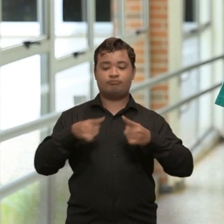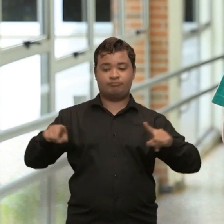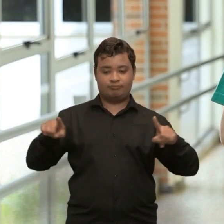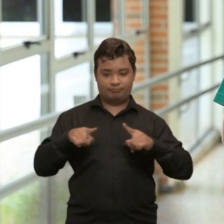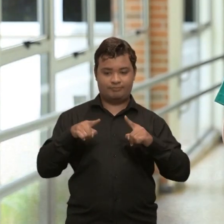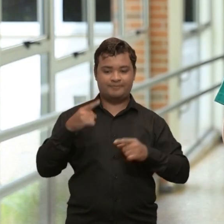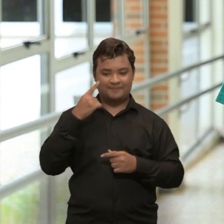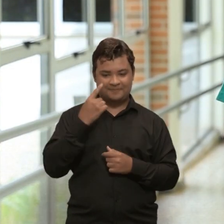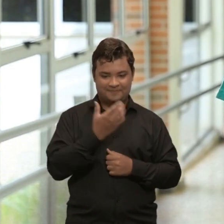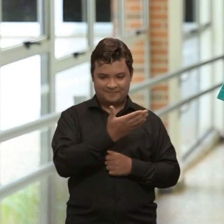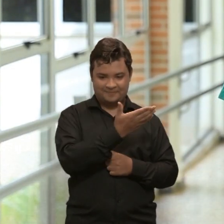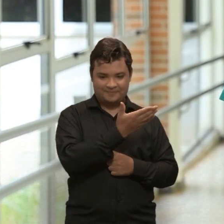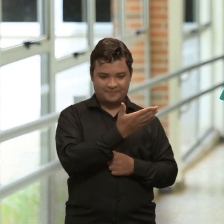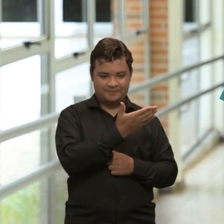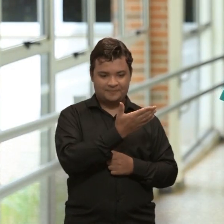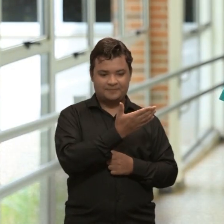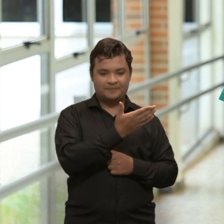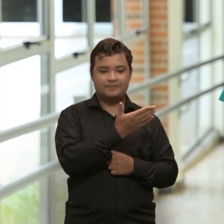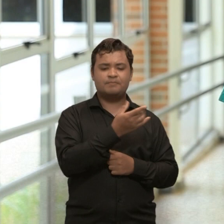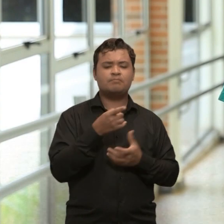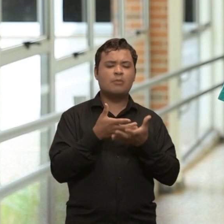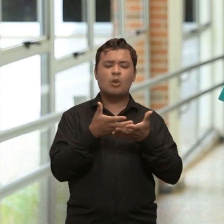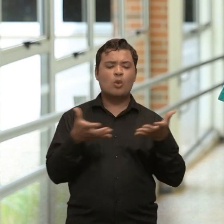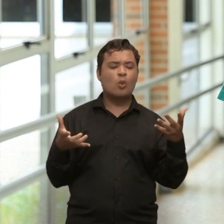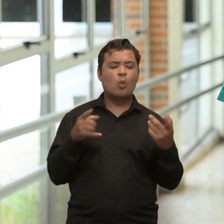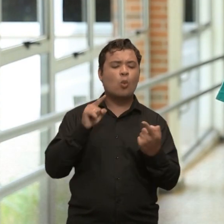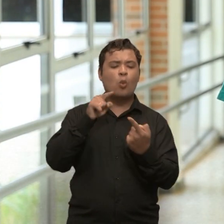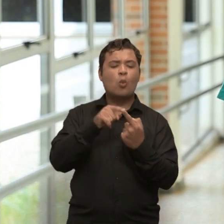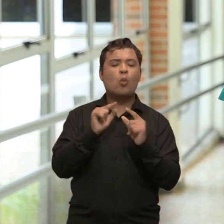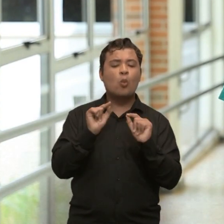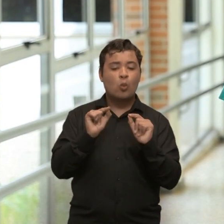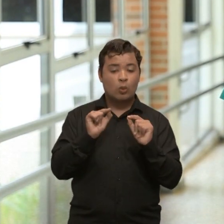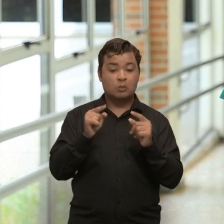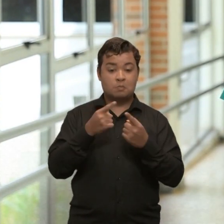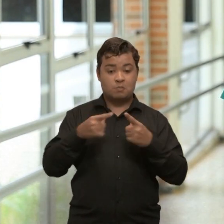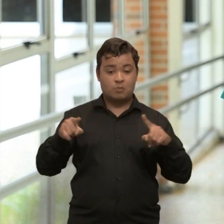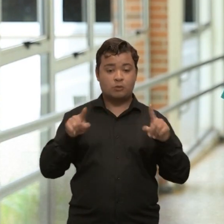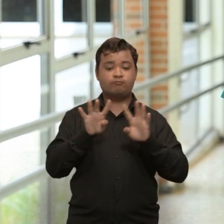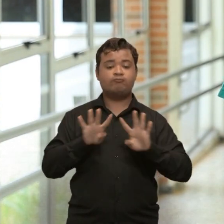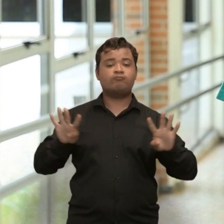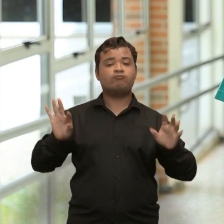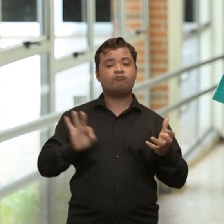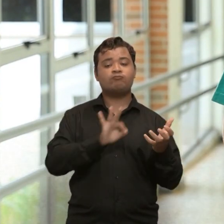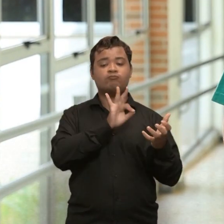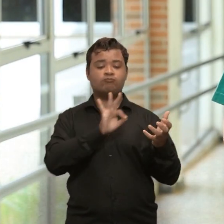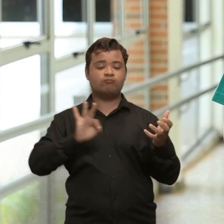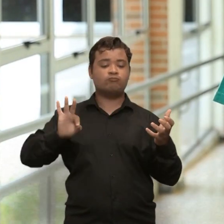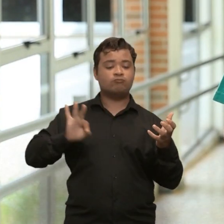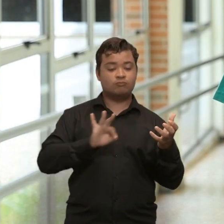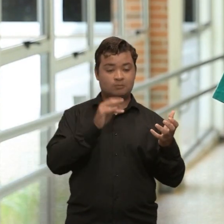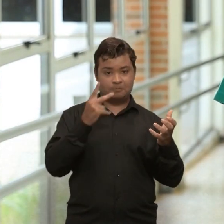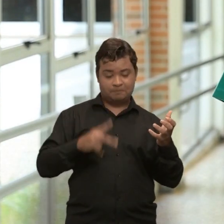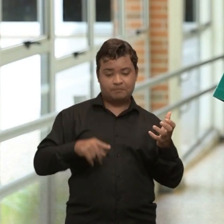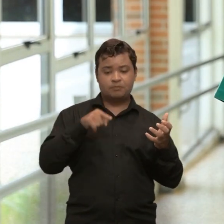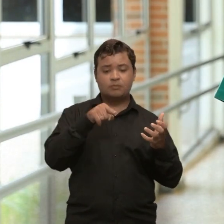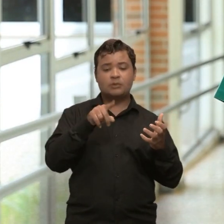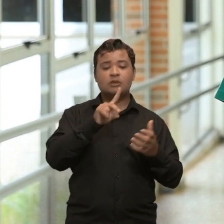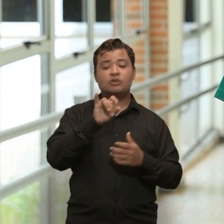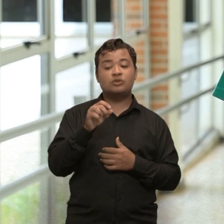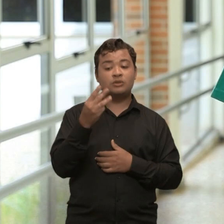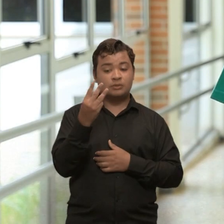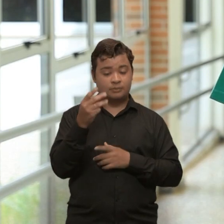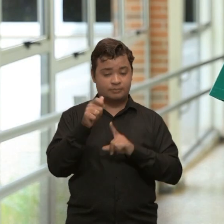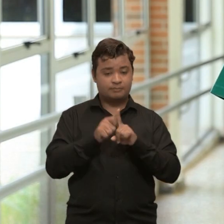pianista Nahim Maroun. O evento tem o objetivo de promover a música de concerto na capital e será realizado no dia 3 de